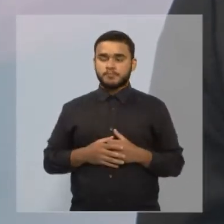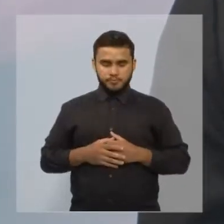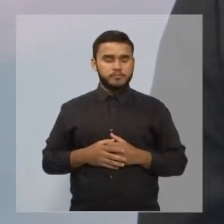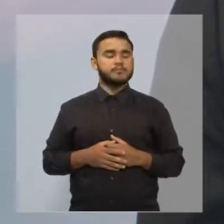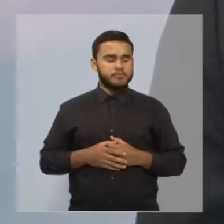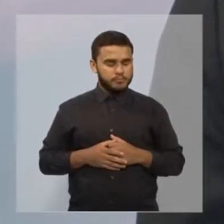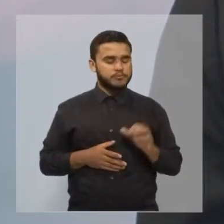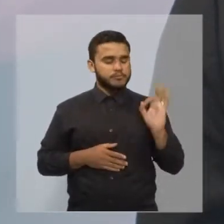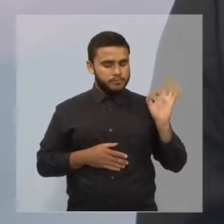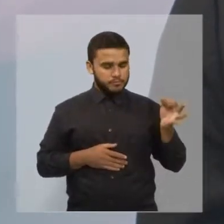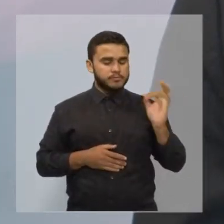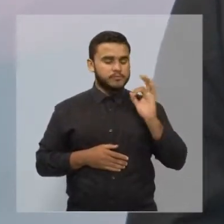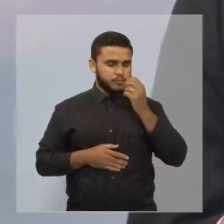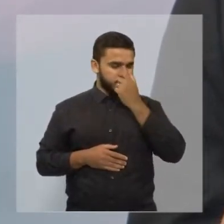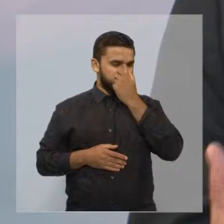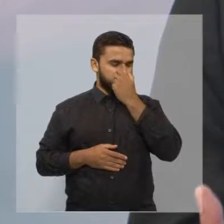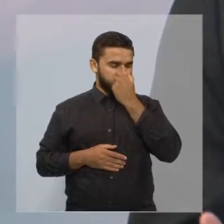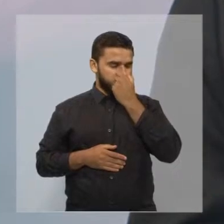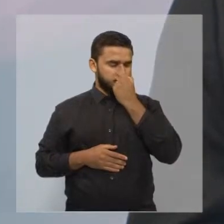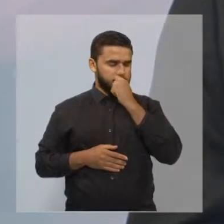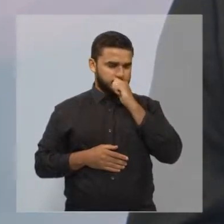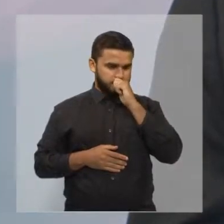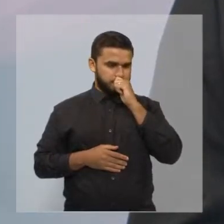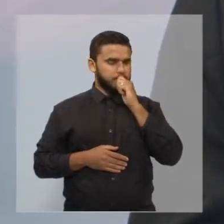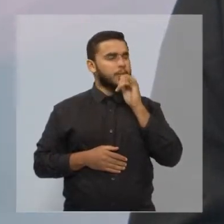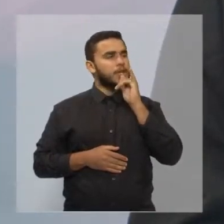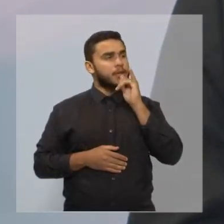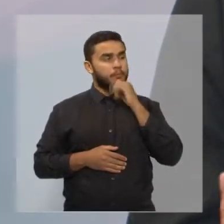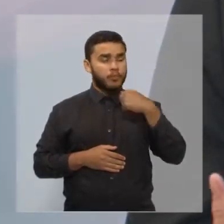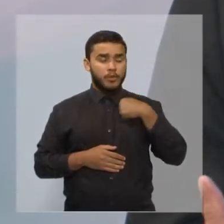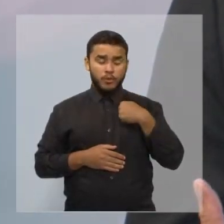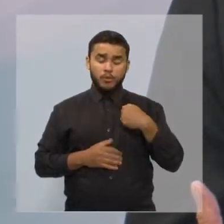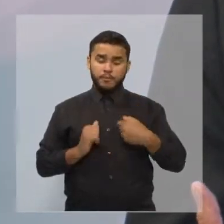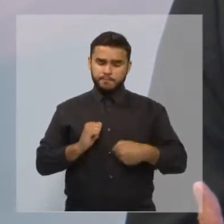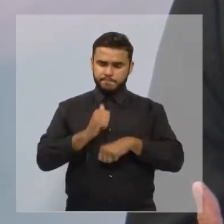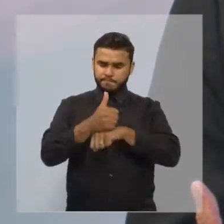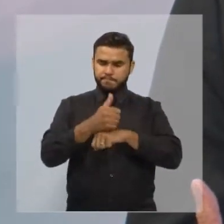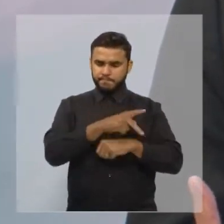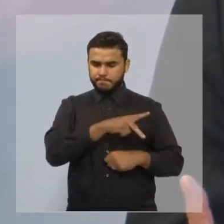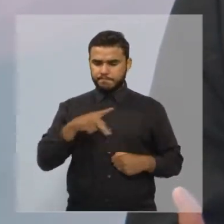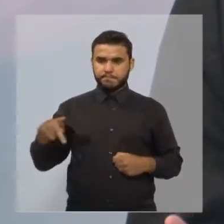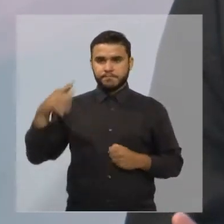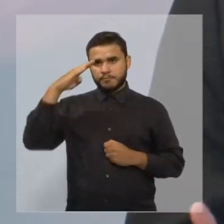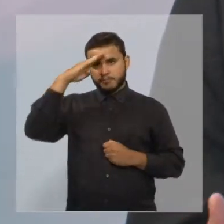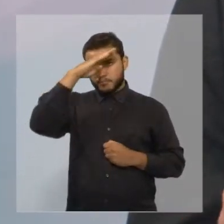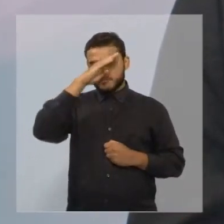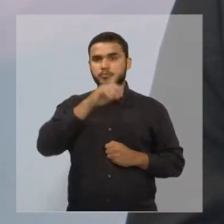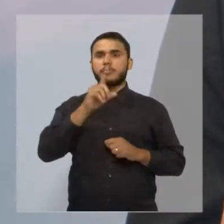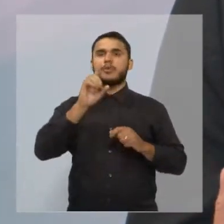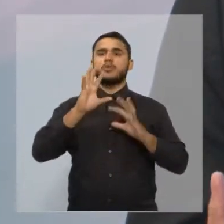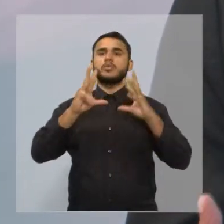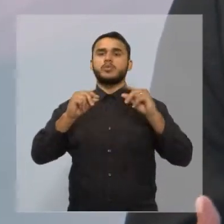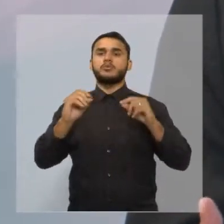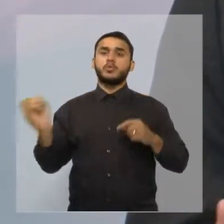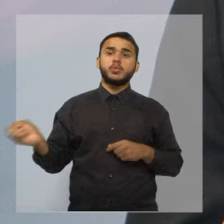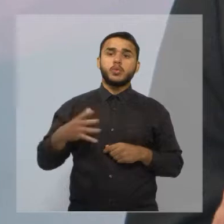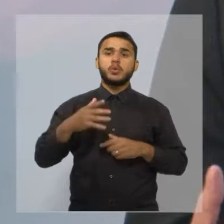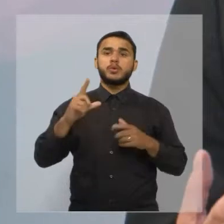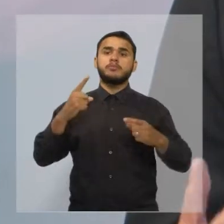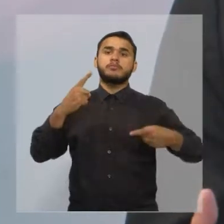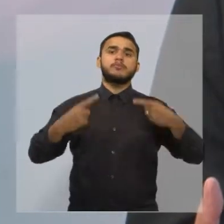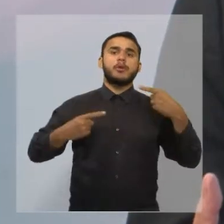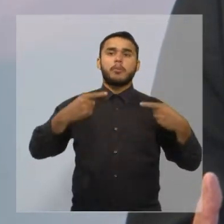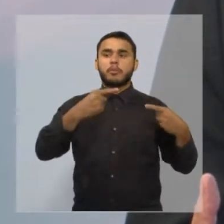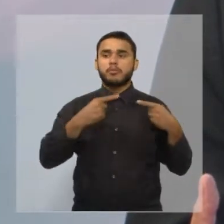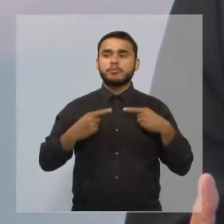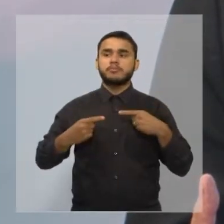Impõe, Arnaldo. Agora, se você é o presidente da República e você implanta uma política disruptiva, uma política inovadora, e